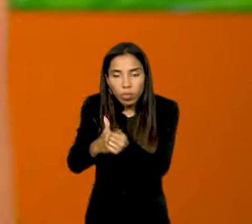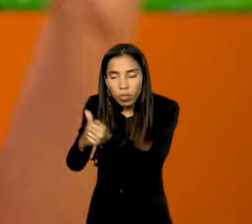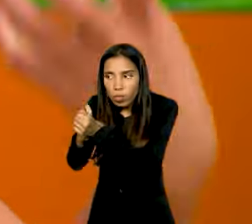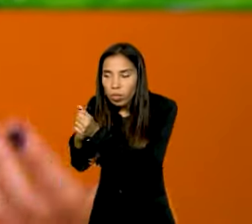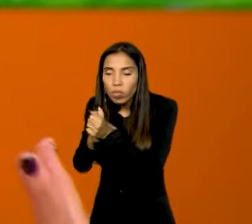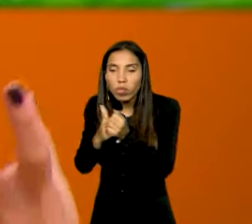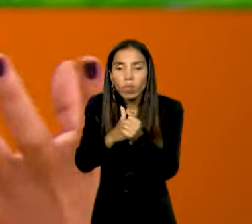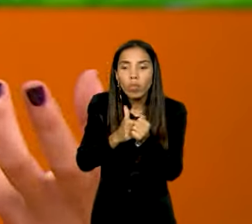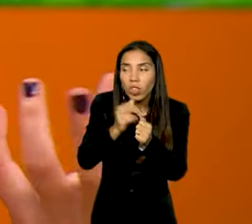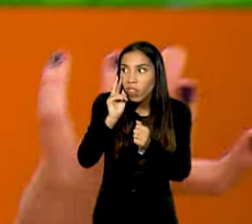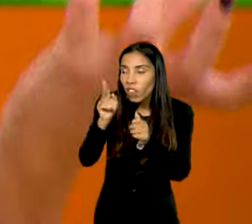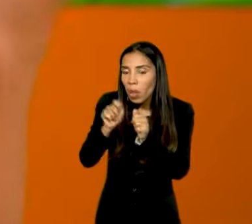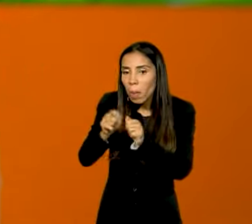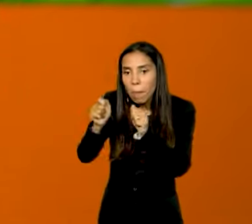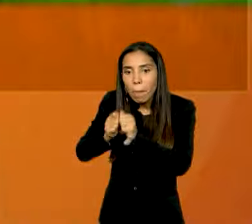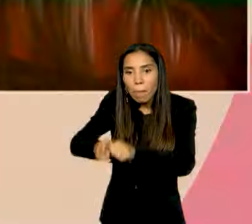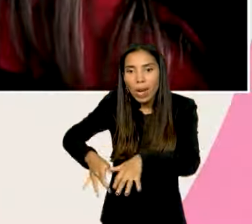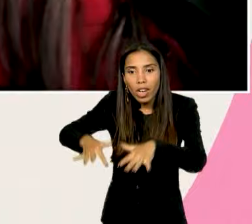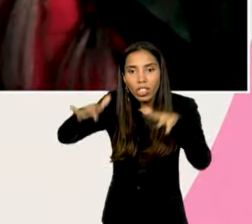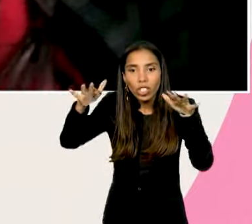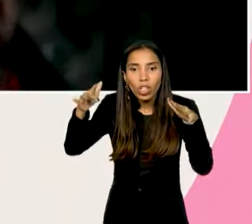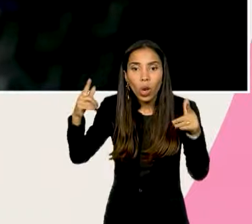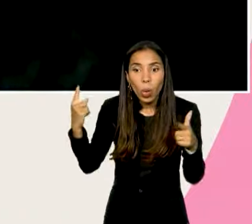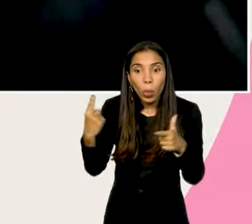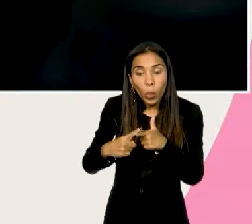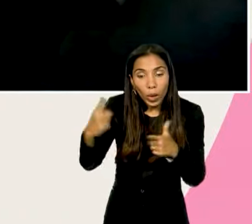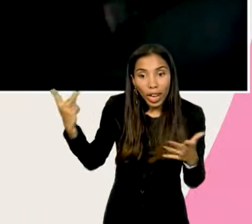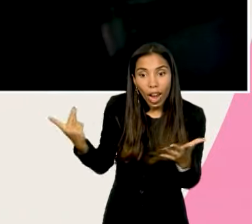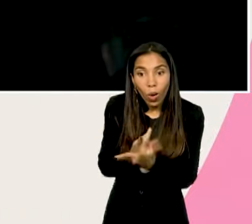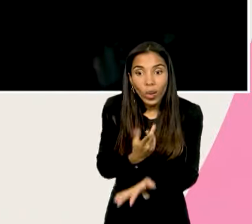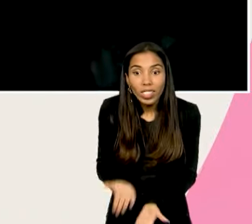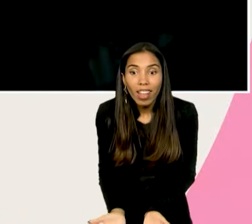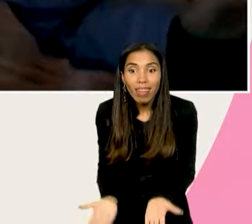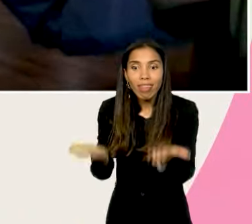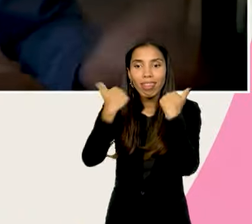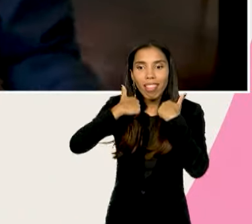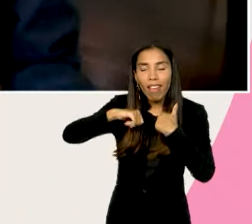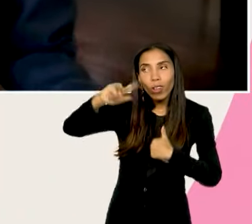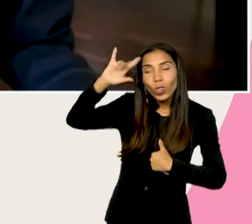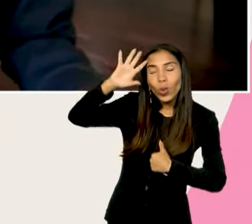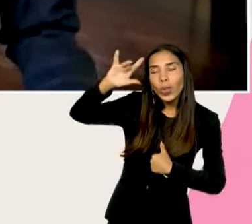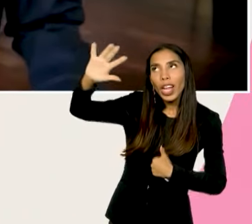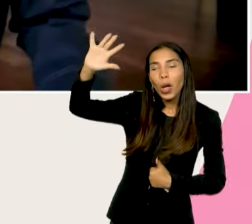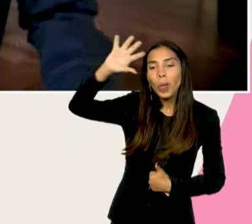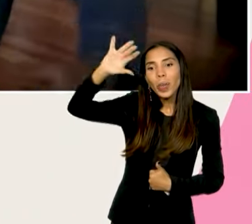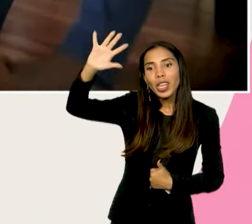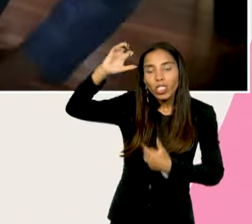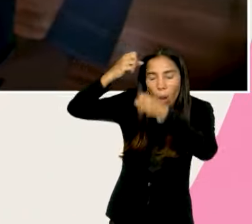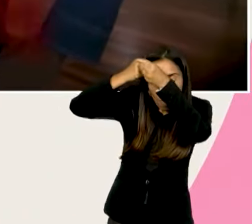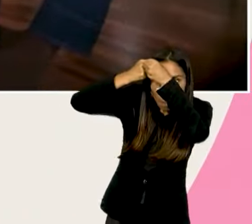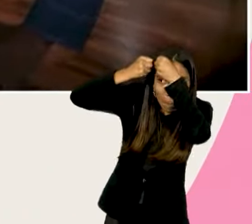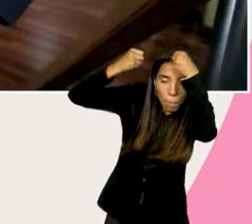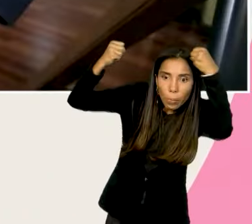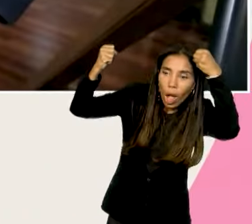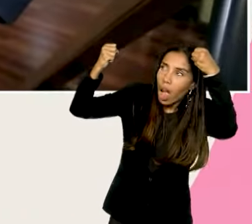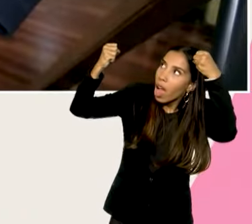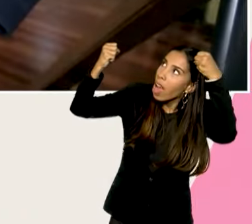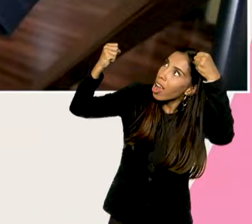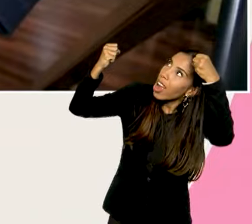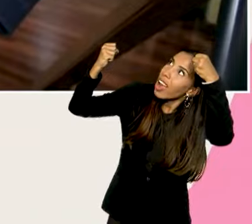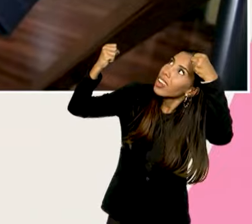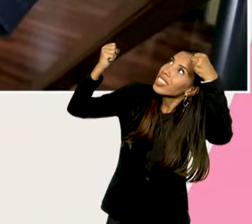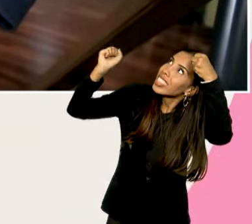e vissem a magia porque acontecia dentro delas, na mente delas. Isso então é as crianças legal. Podiam Maravilha, pensar que isso acontecia com